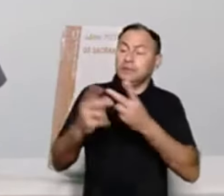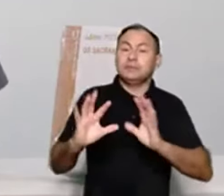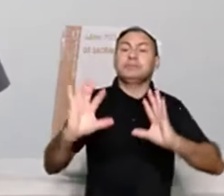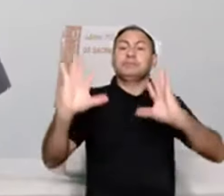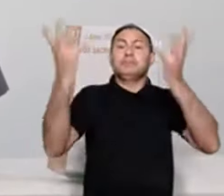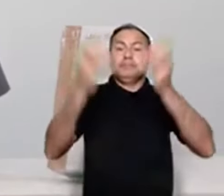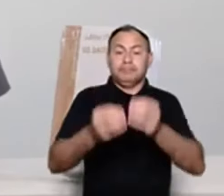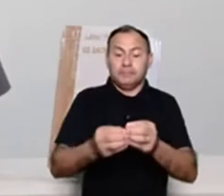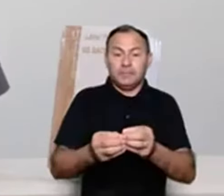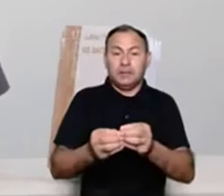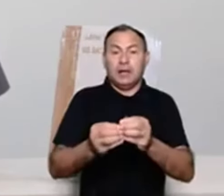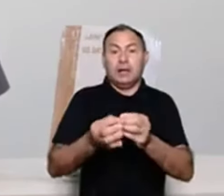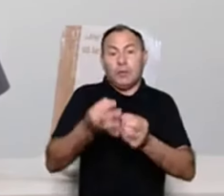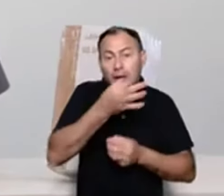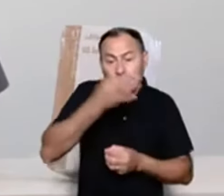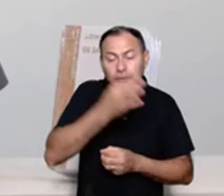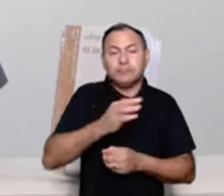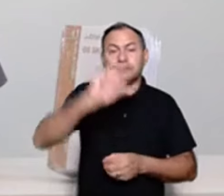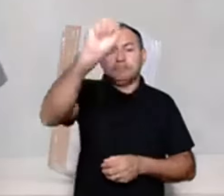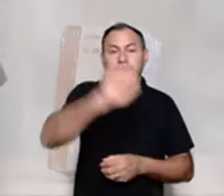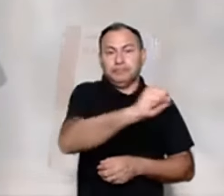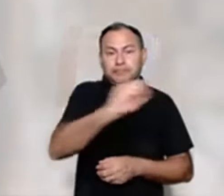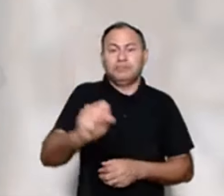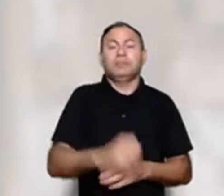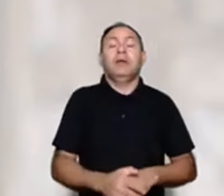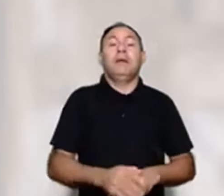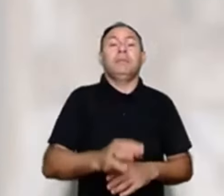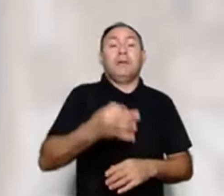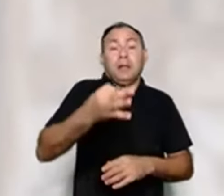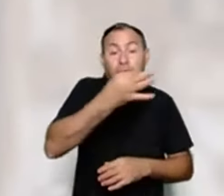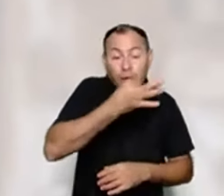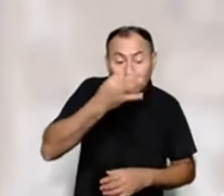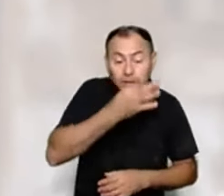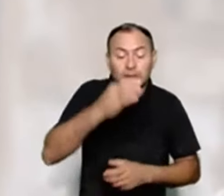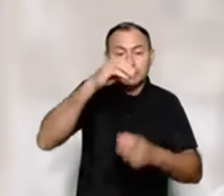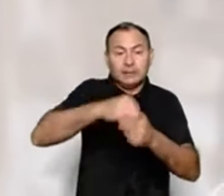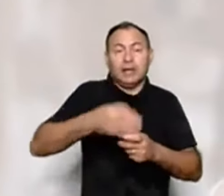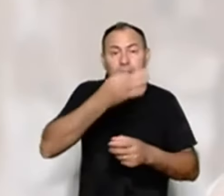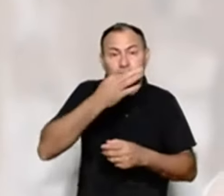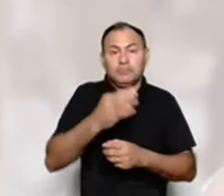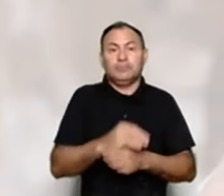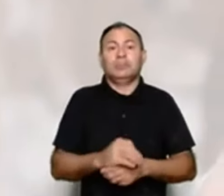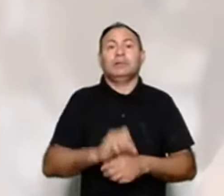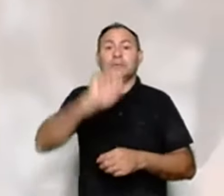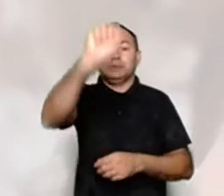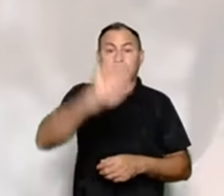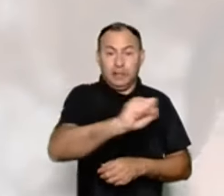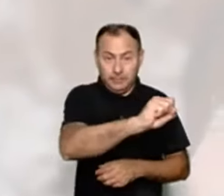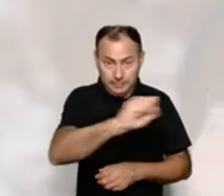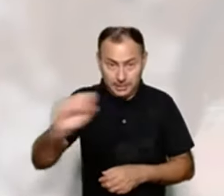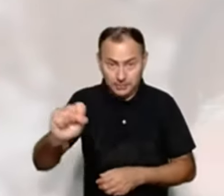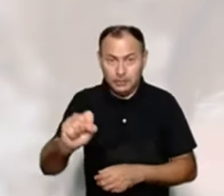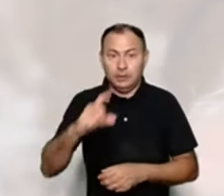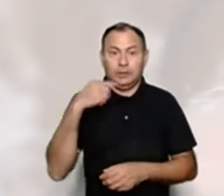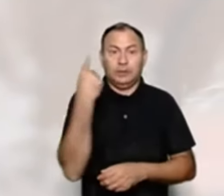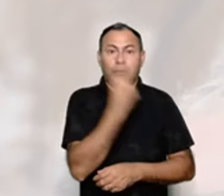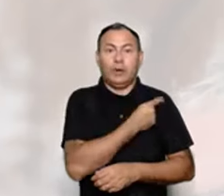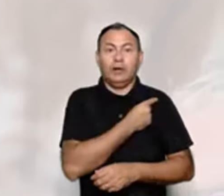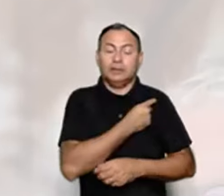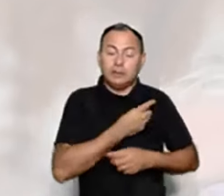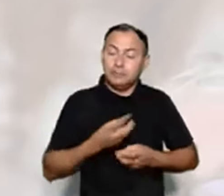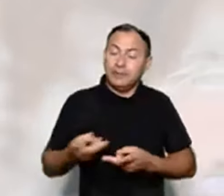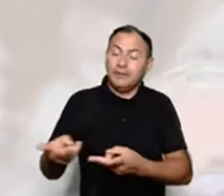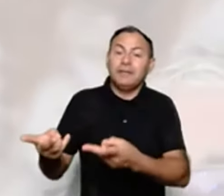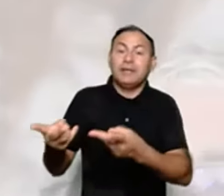Eucaristia e os sacramentos. Pela Eucaristia, na Eucaristia, nos sacramentos, nós somos